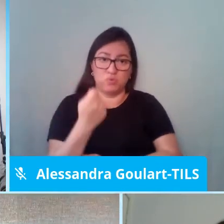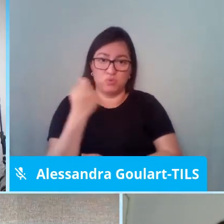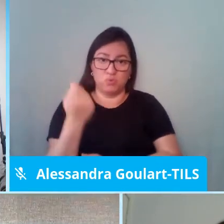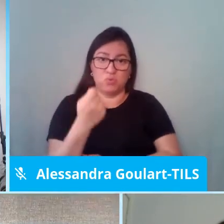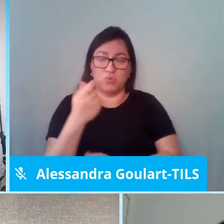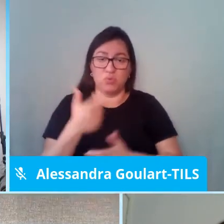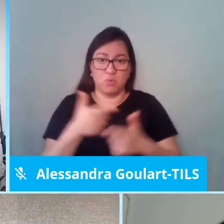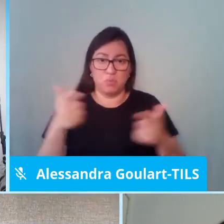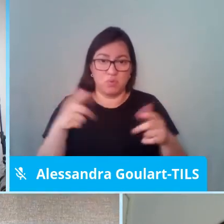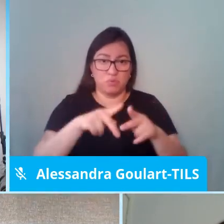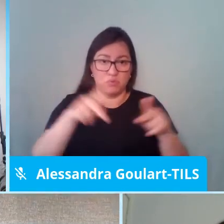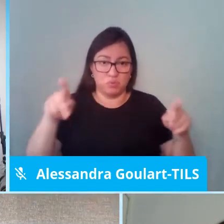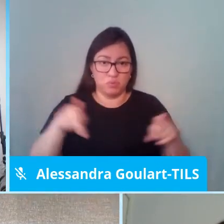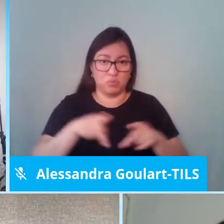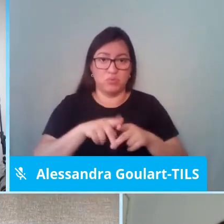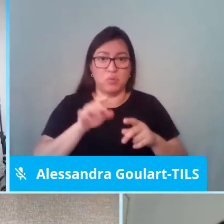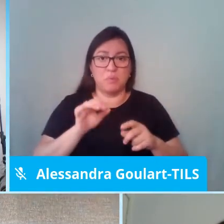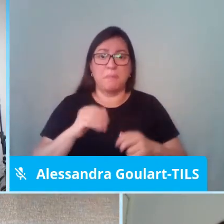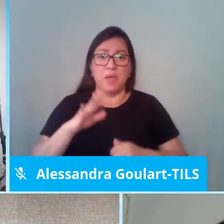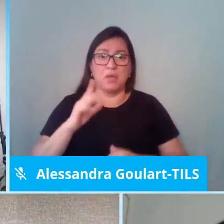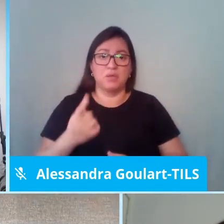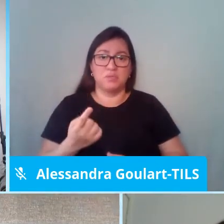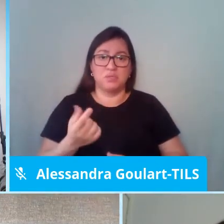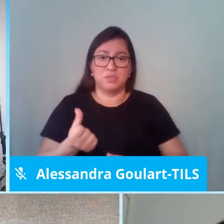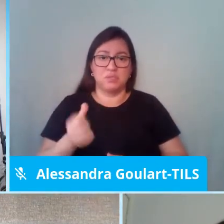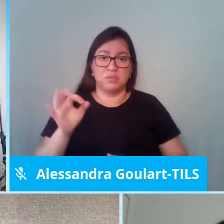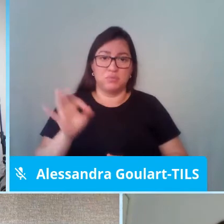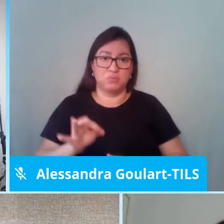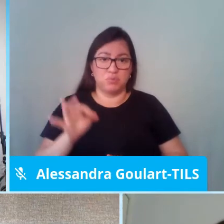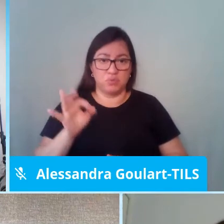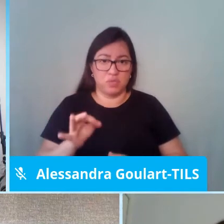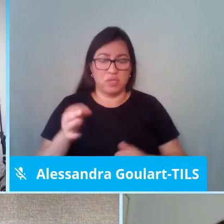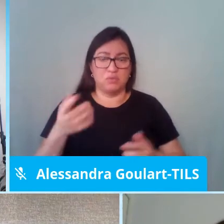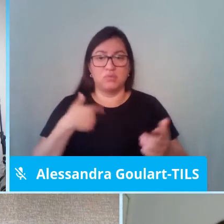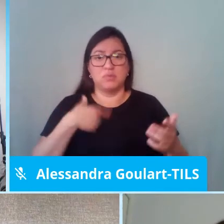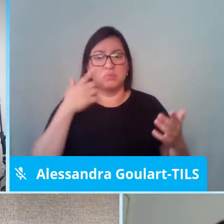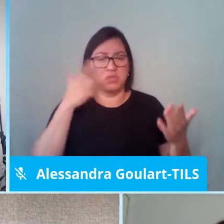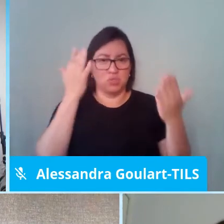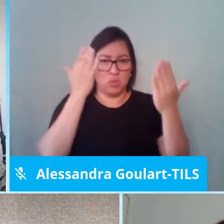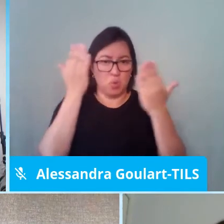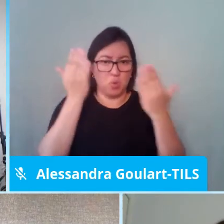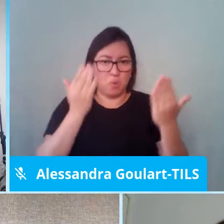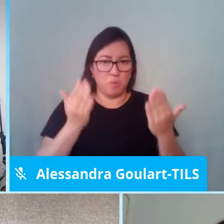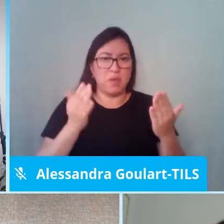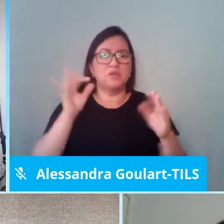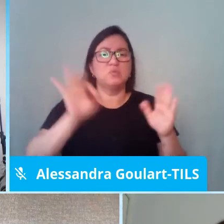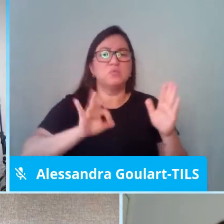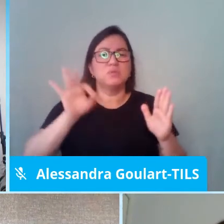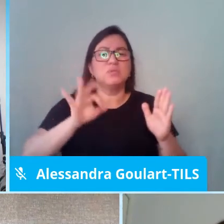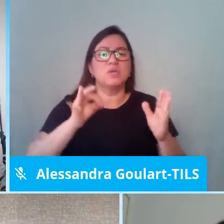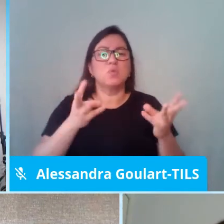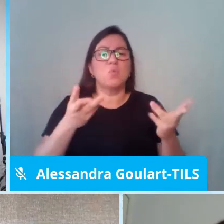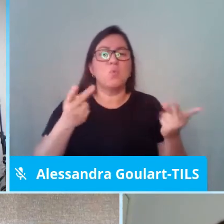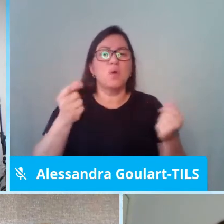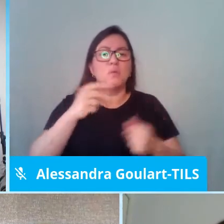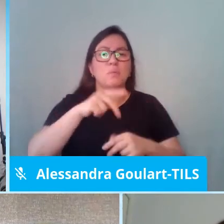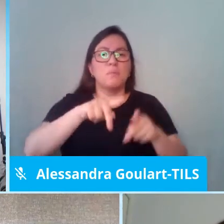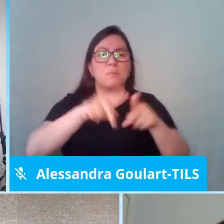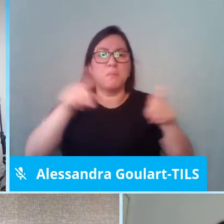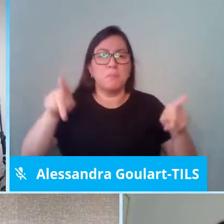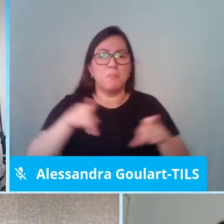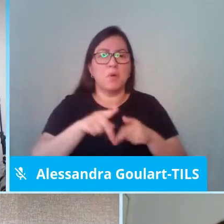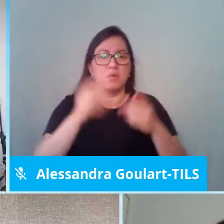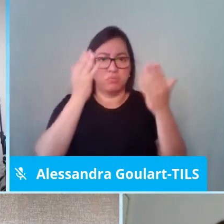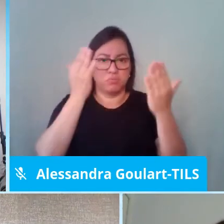população negra no Rio Grande do Sul é 16%. Então, só a da gente comparando em porcentagem de população já está maior em